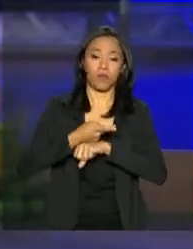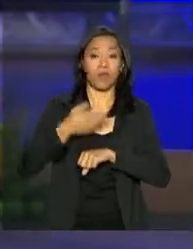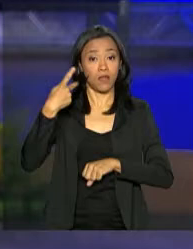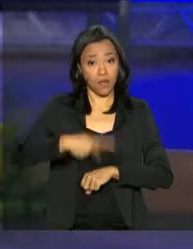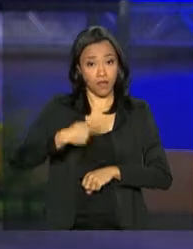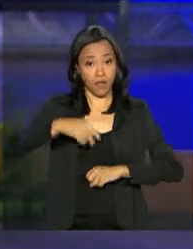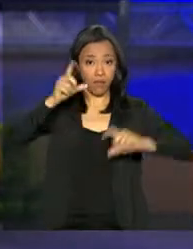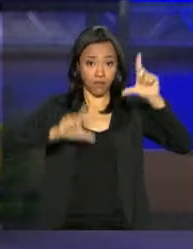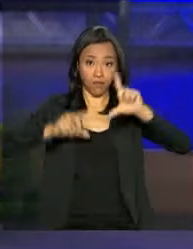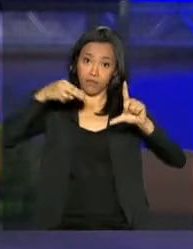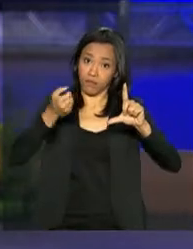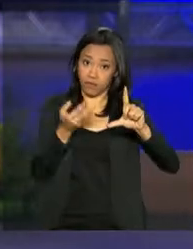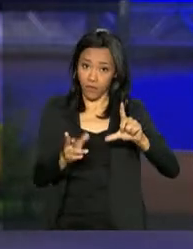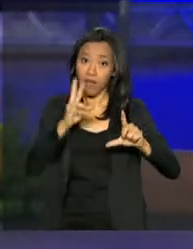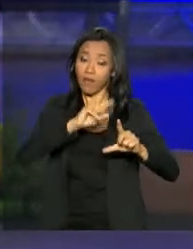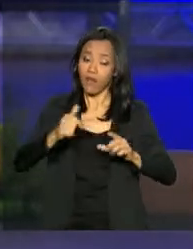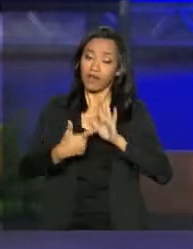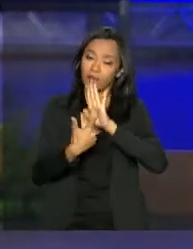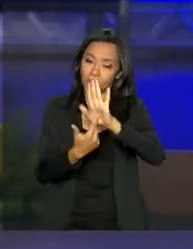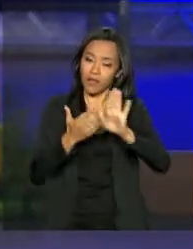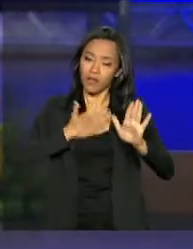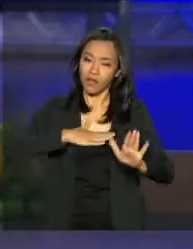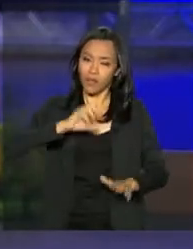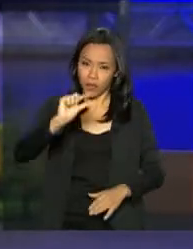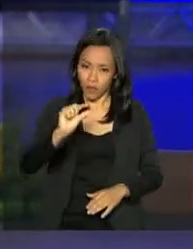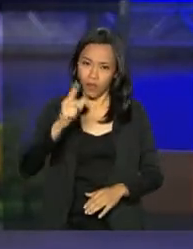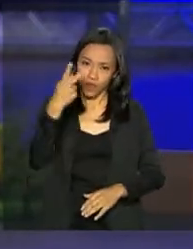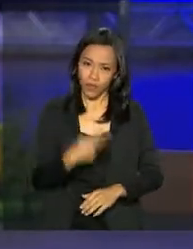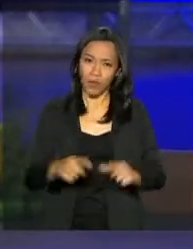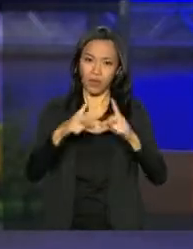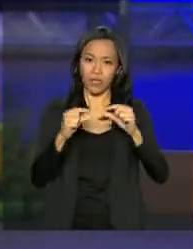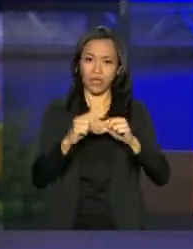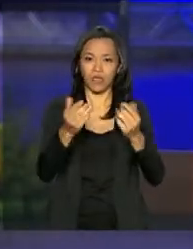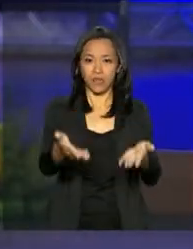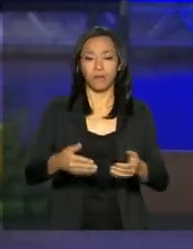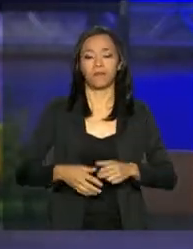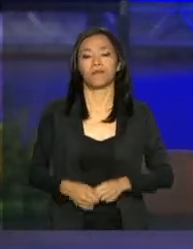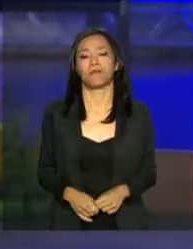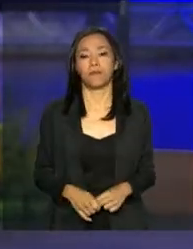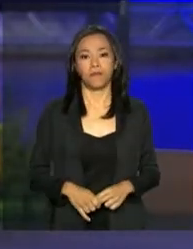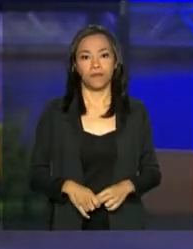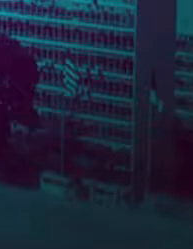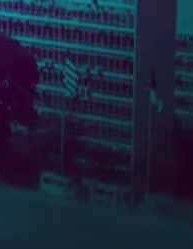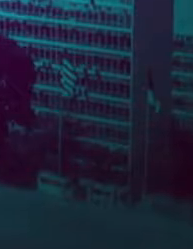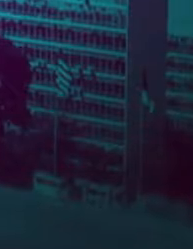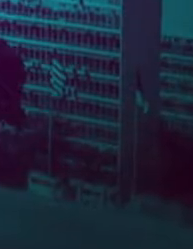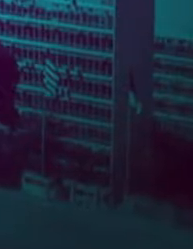NBR vai transmitir tudo ao vivo daqui a pouquinho. De Brasília, Luana Karen.